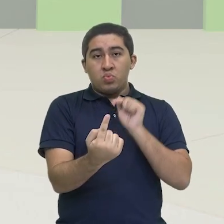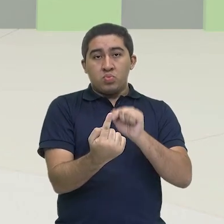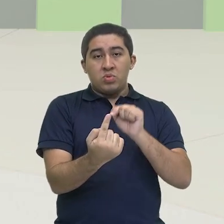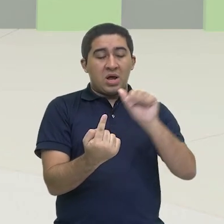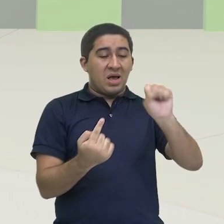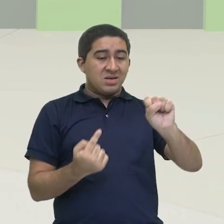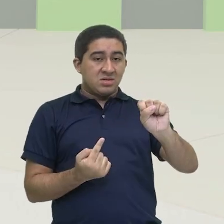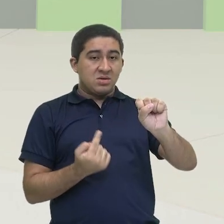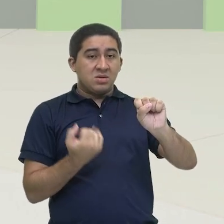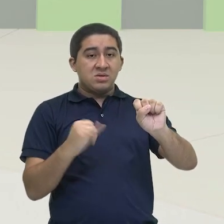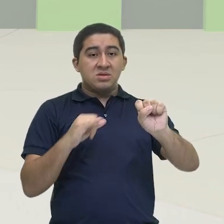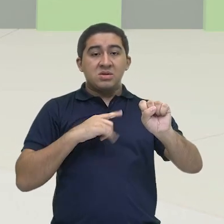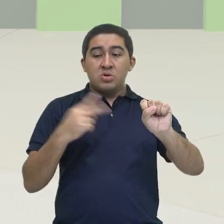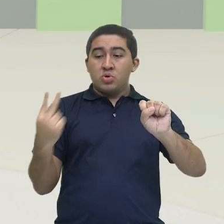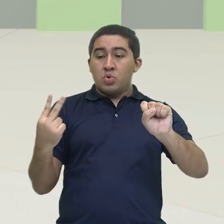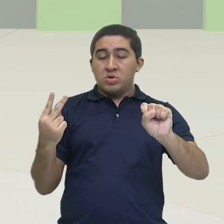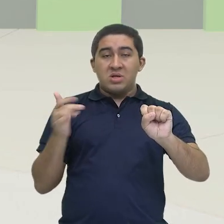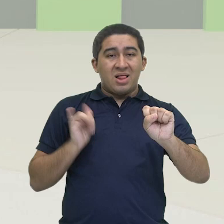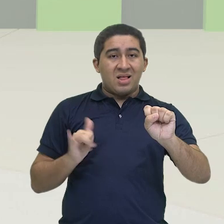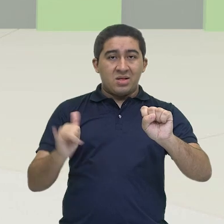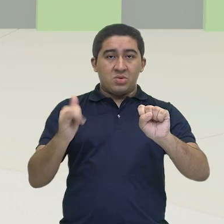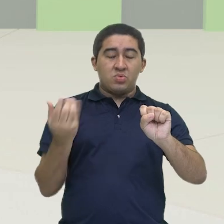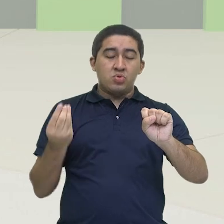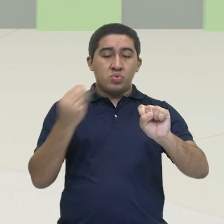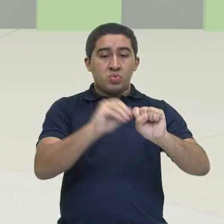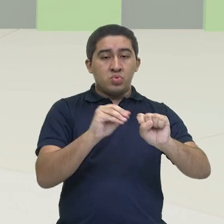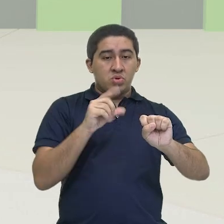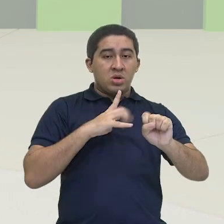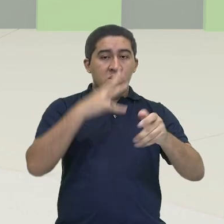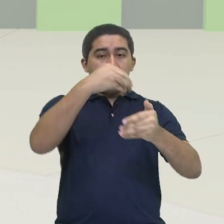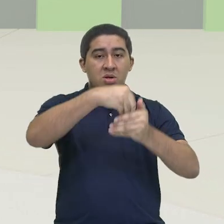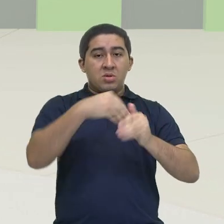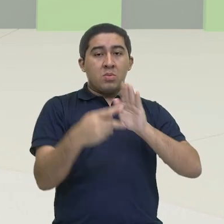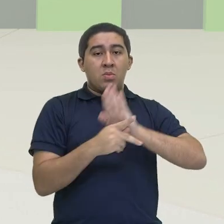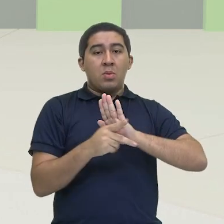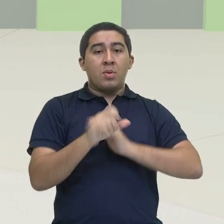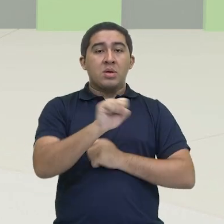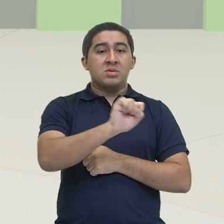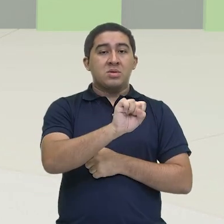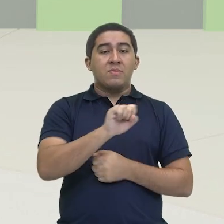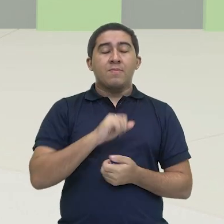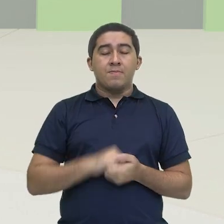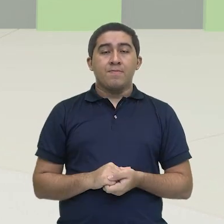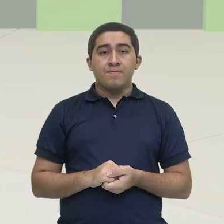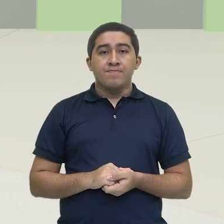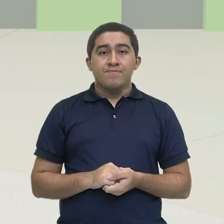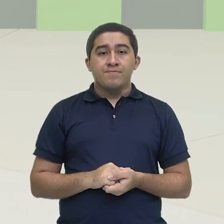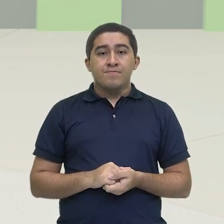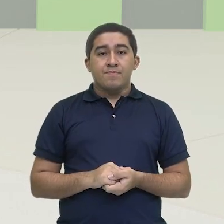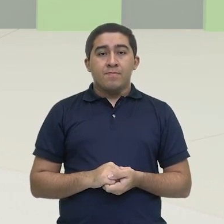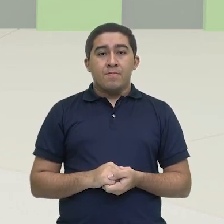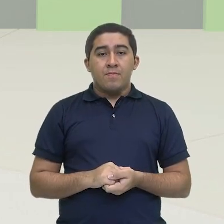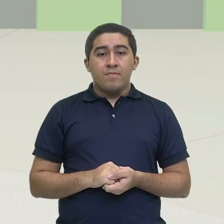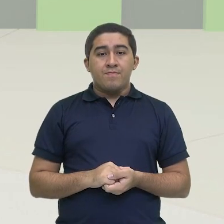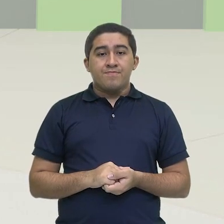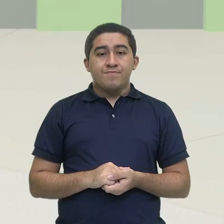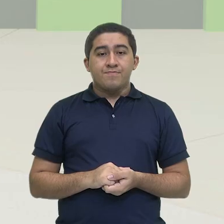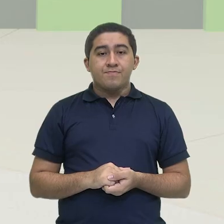mais quartinhos se só tem 2 elétrons? Então, os 2 elétrons ficam no quartinho S, que é o subnível S,